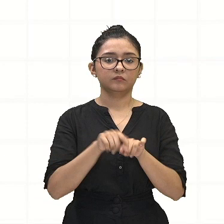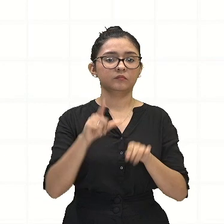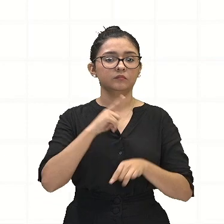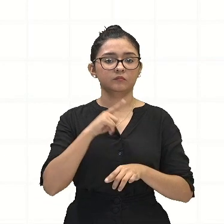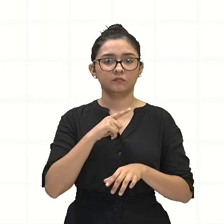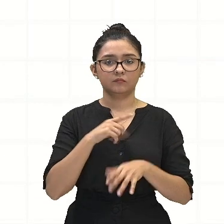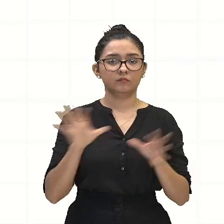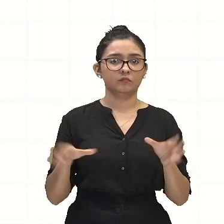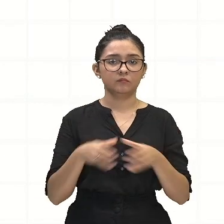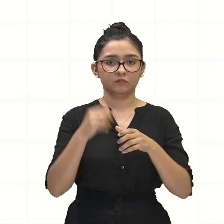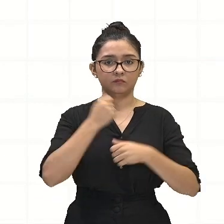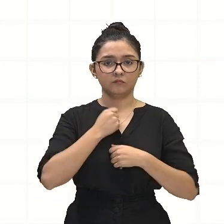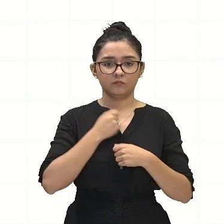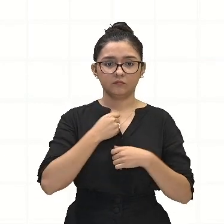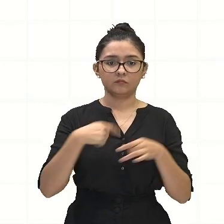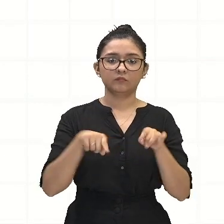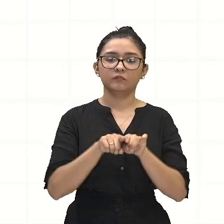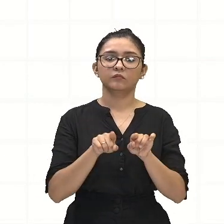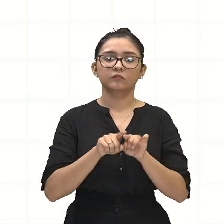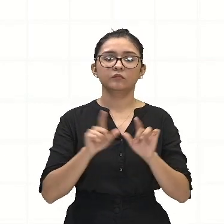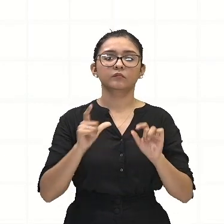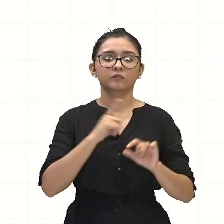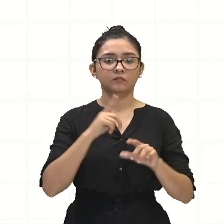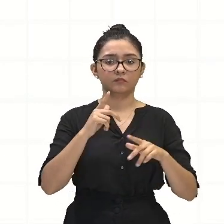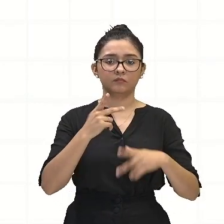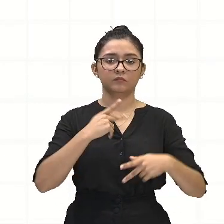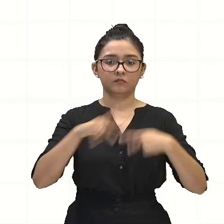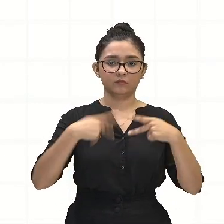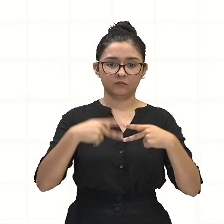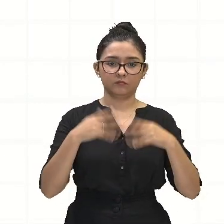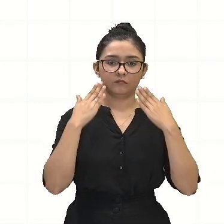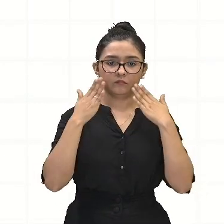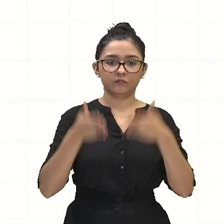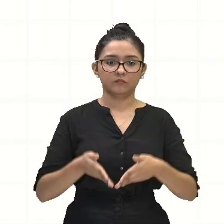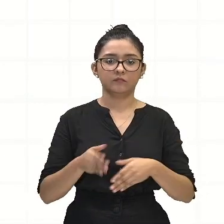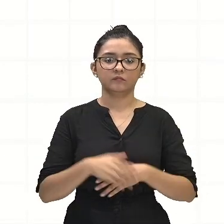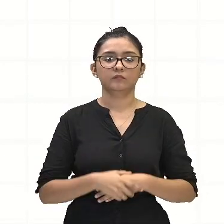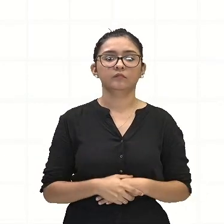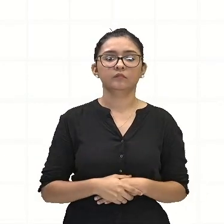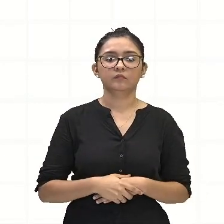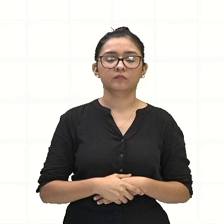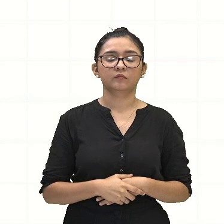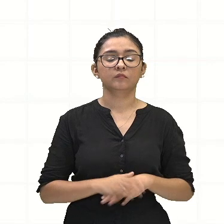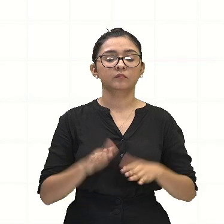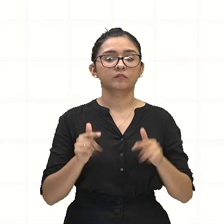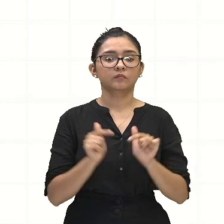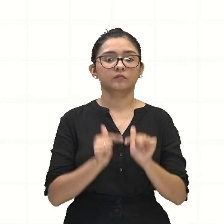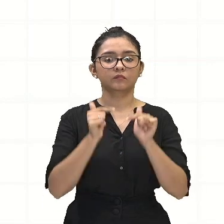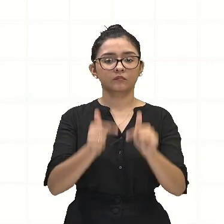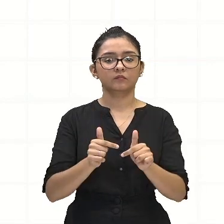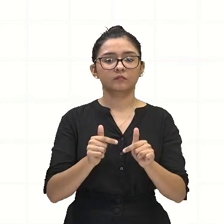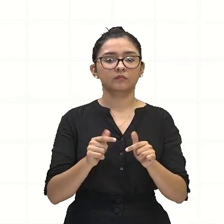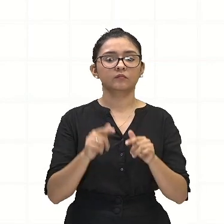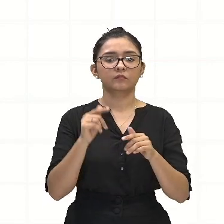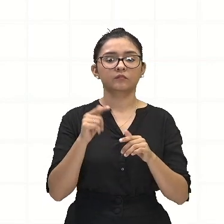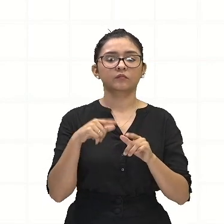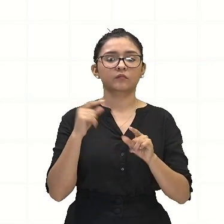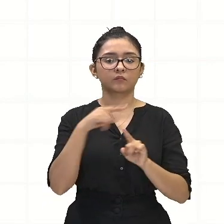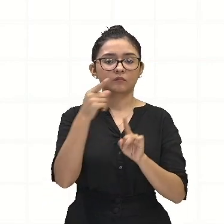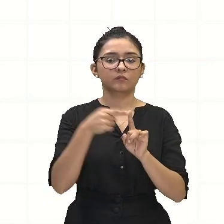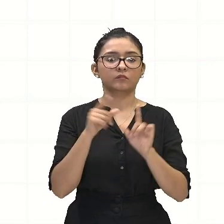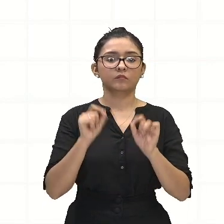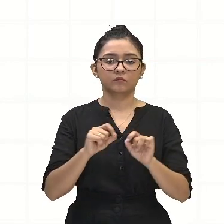exército nacional, estabelecer uma administração centralizada. Essas ações visam unificar